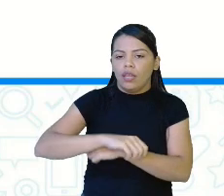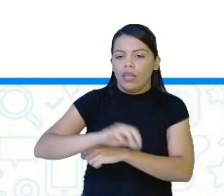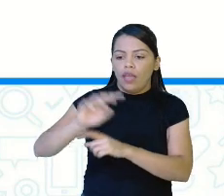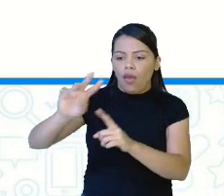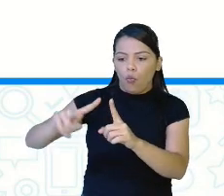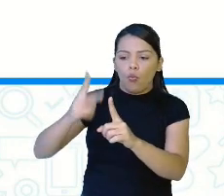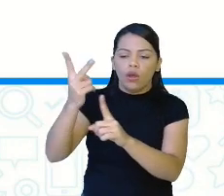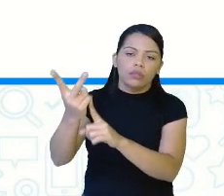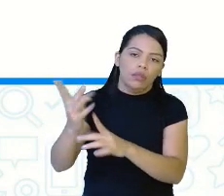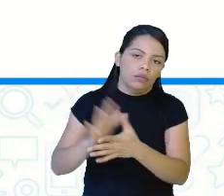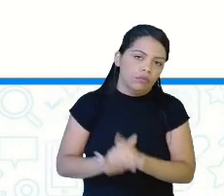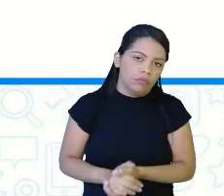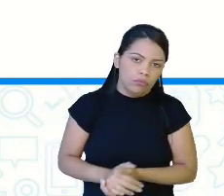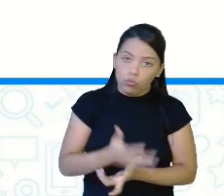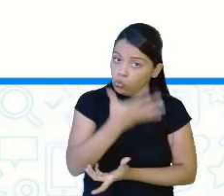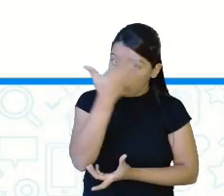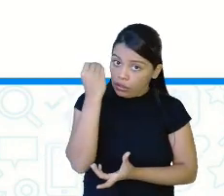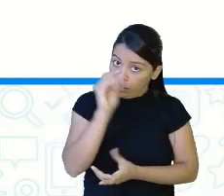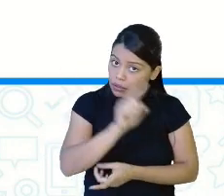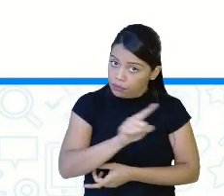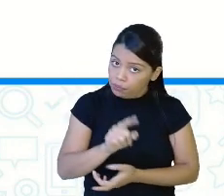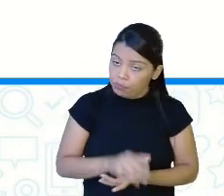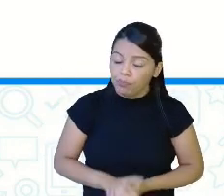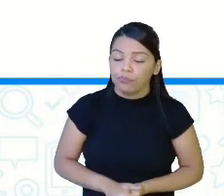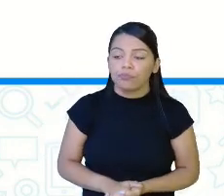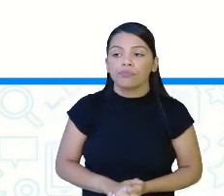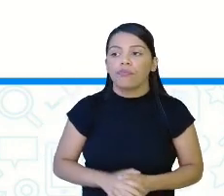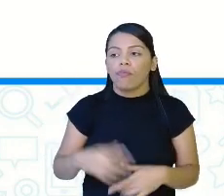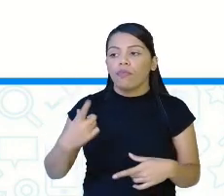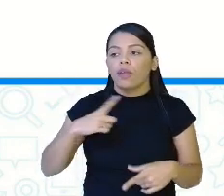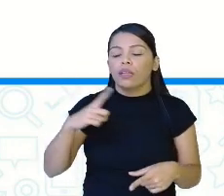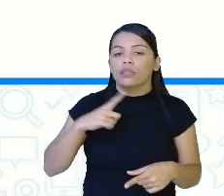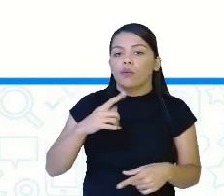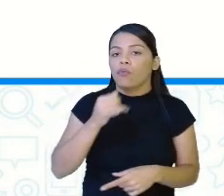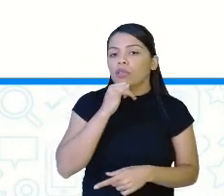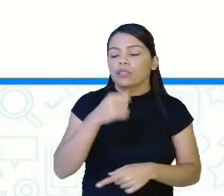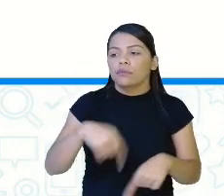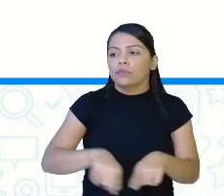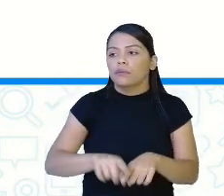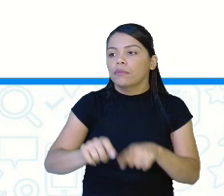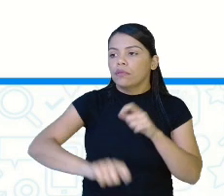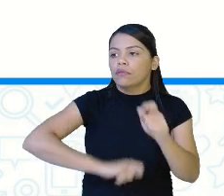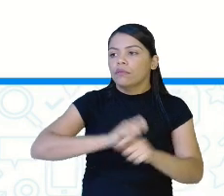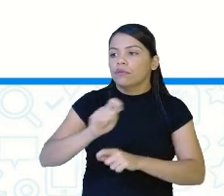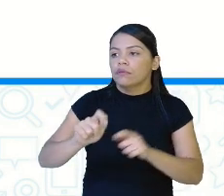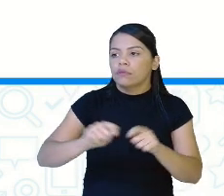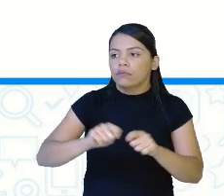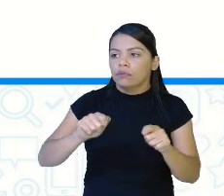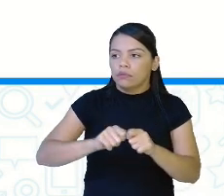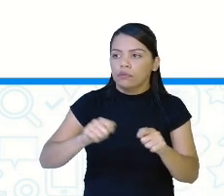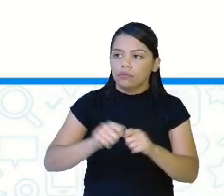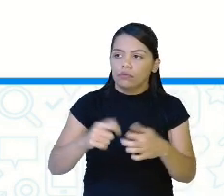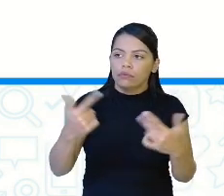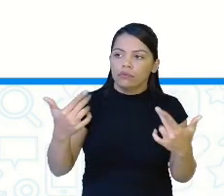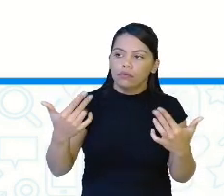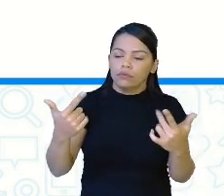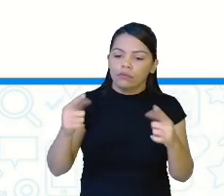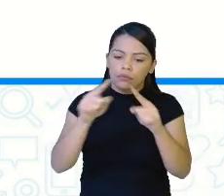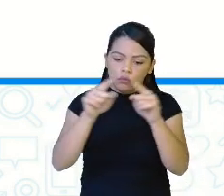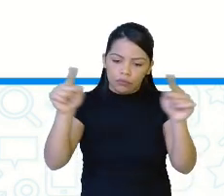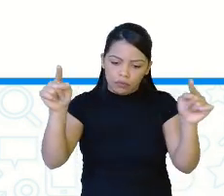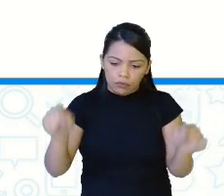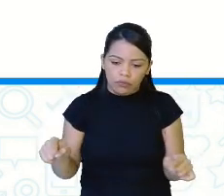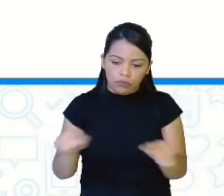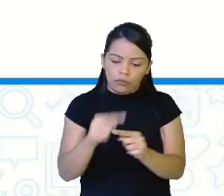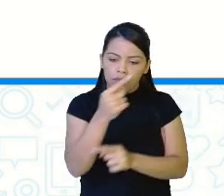esquece disso. Aqui, ó, eu também tenho um exemplo. Vou fazer a mesma contagem. 1,